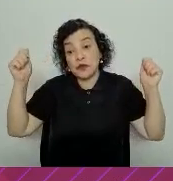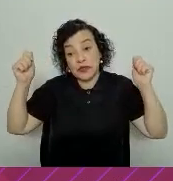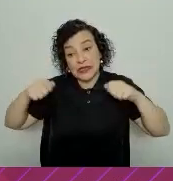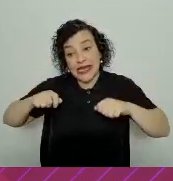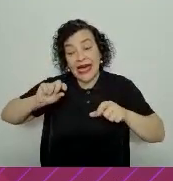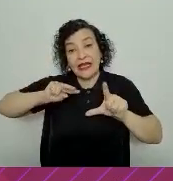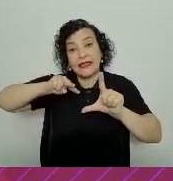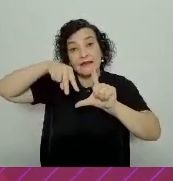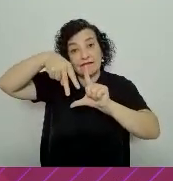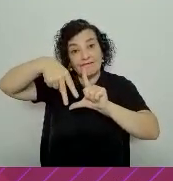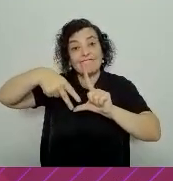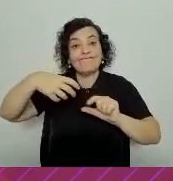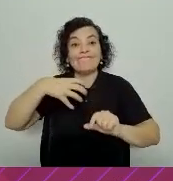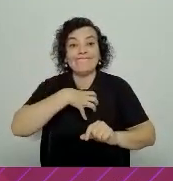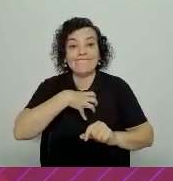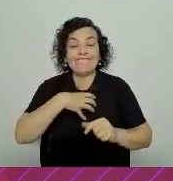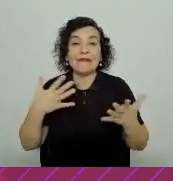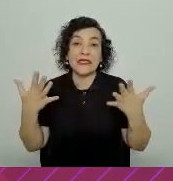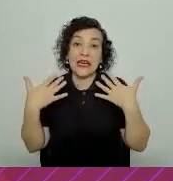meta-héus